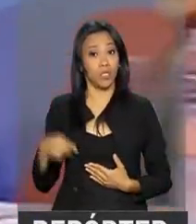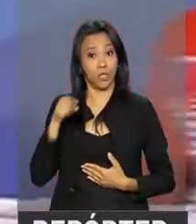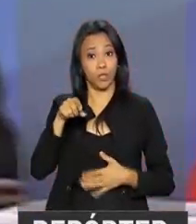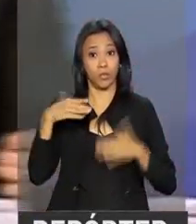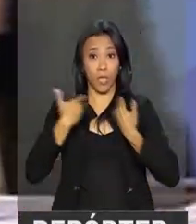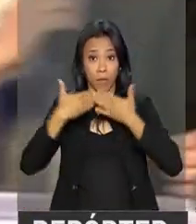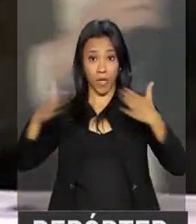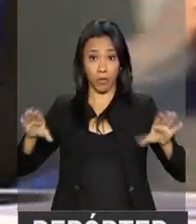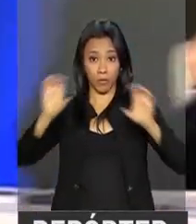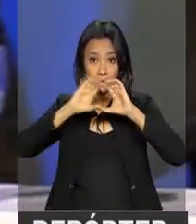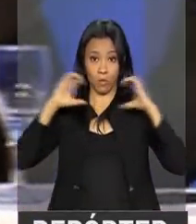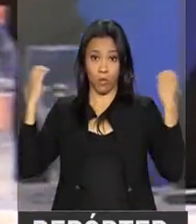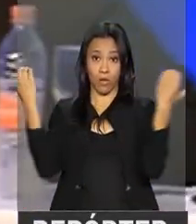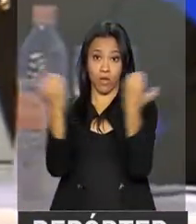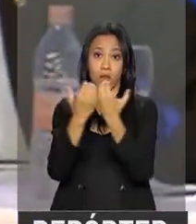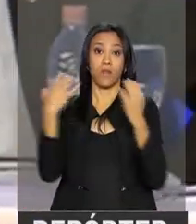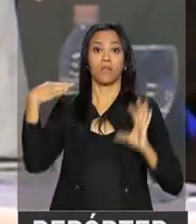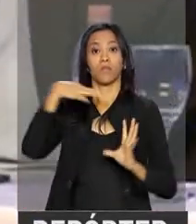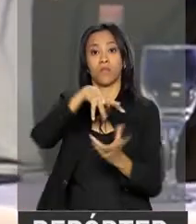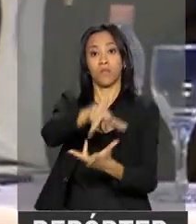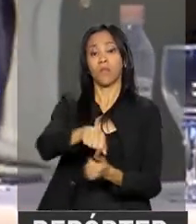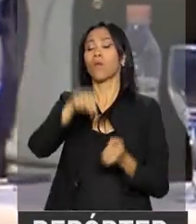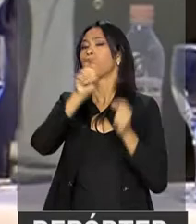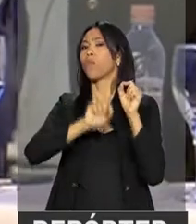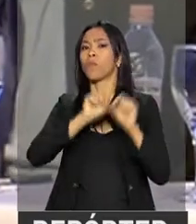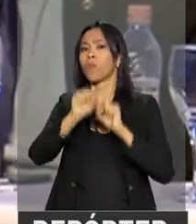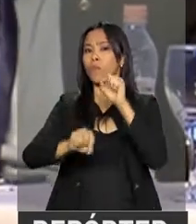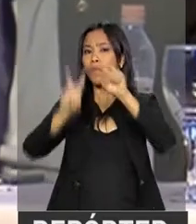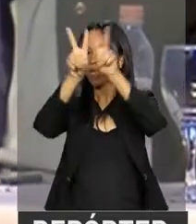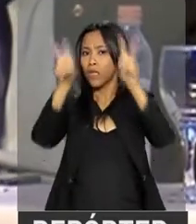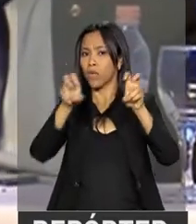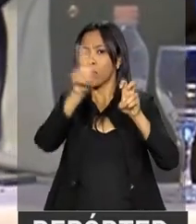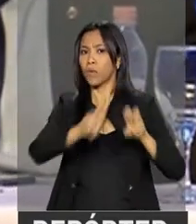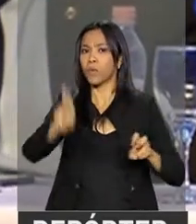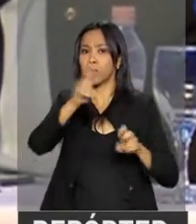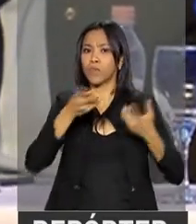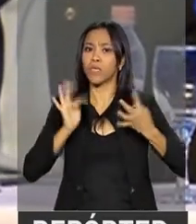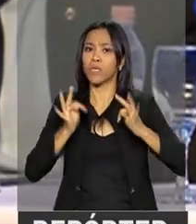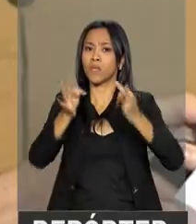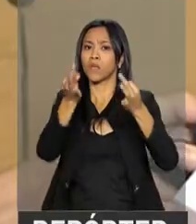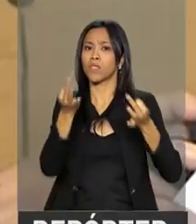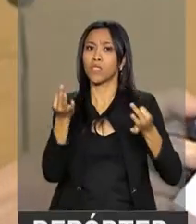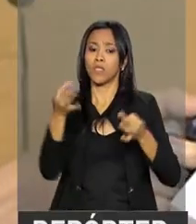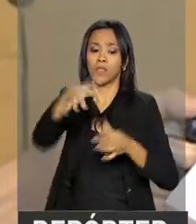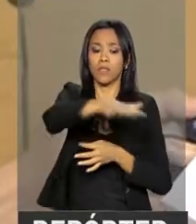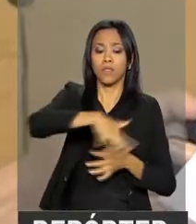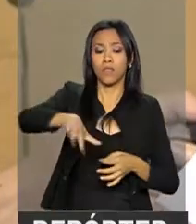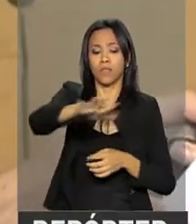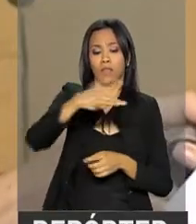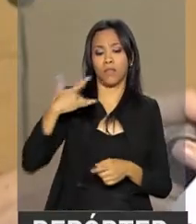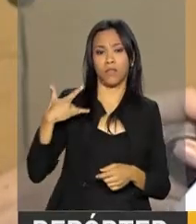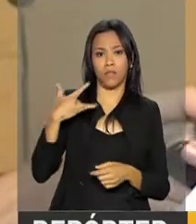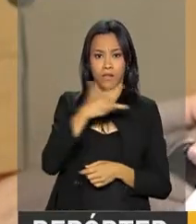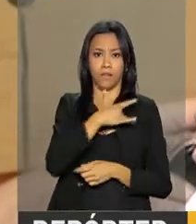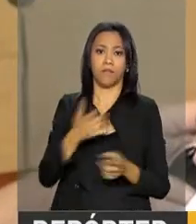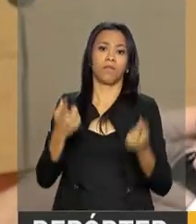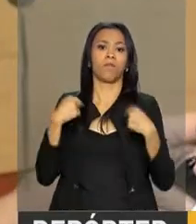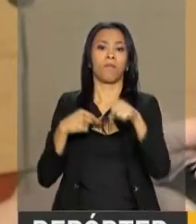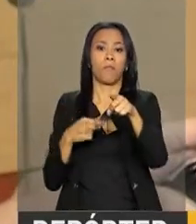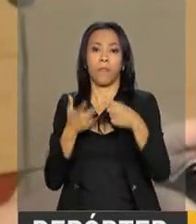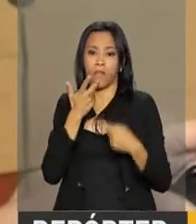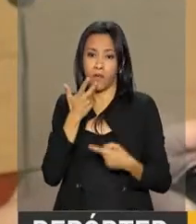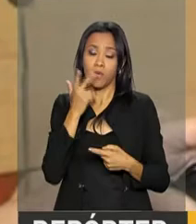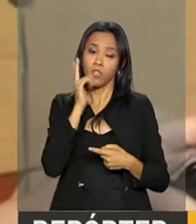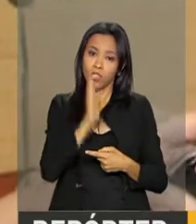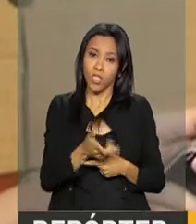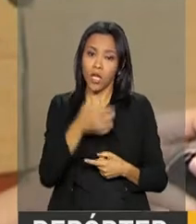de um congresso internacional sobre o uso da tecnologia da informação na atenção à saúde. O processo está encaminhando, com consulta